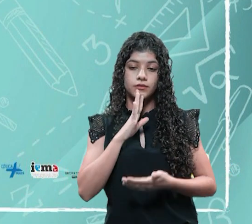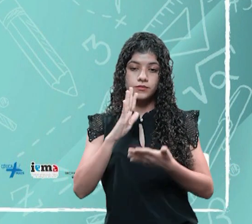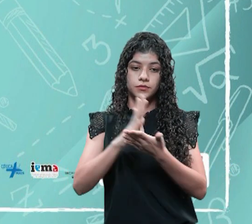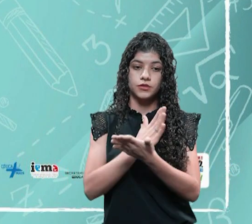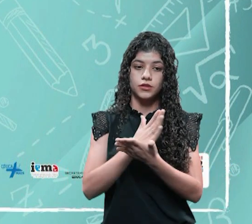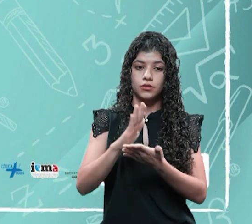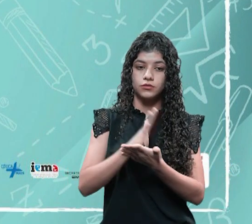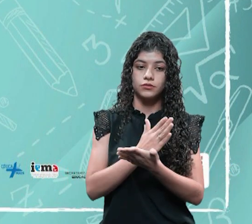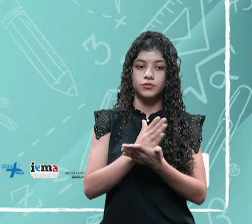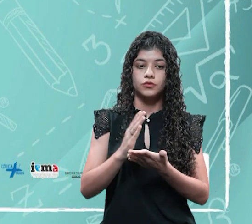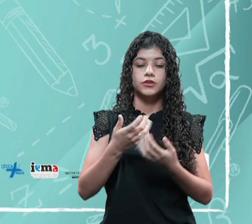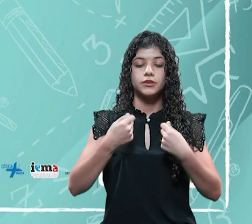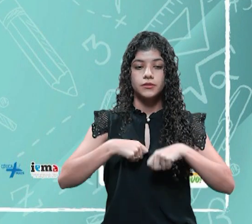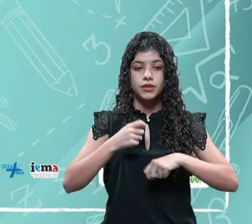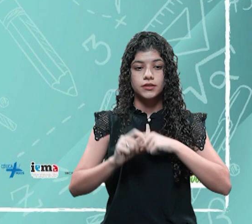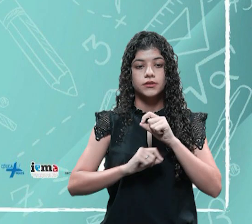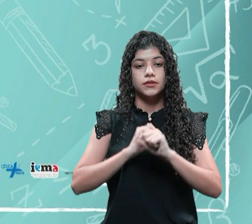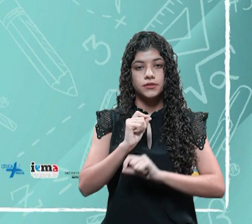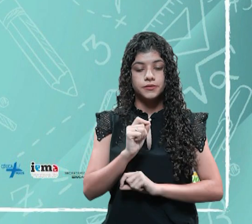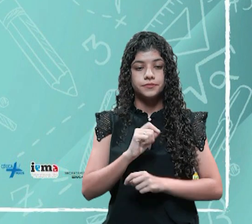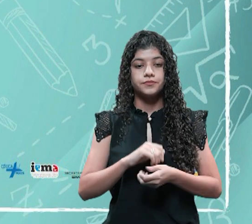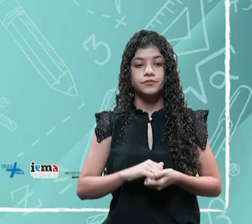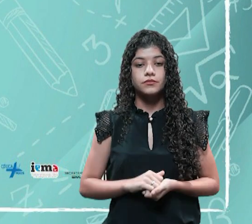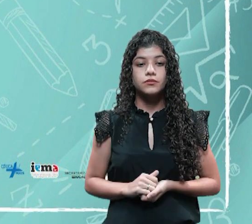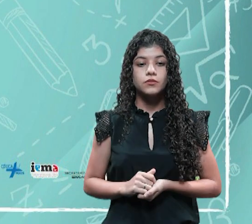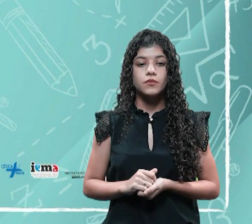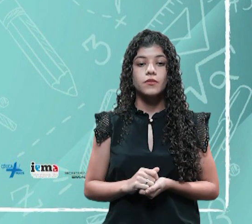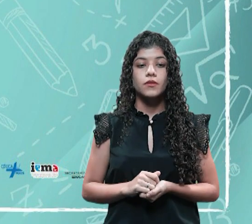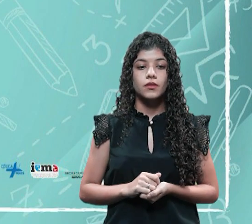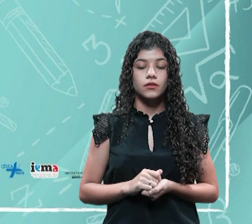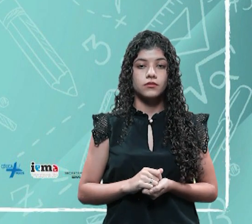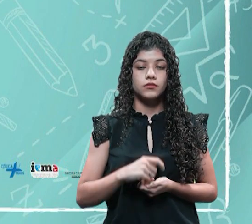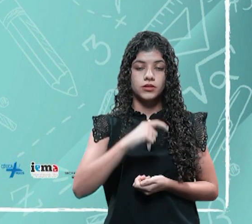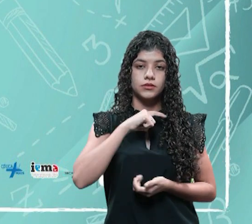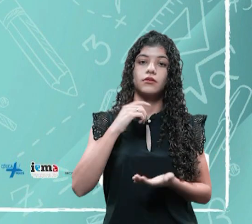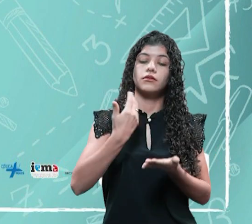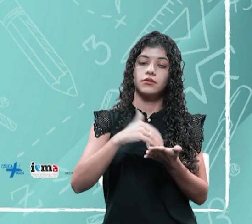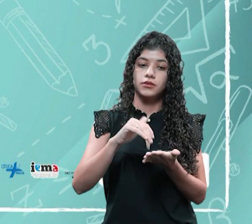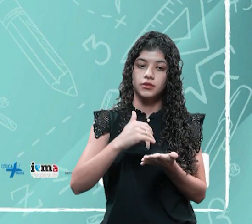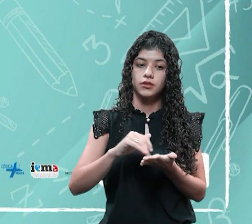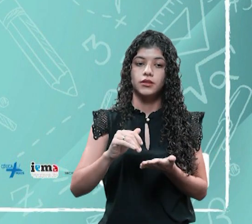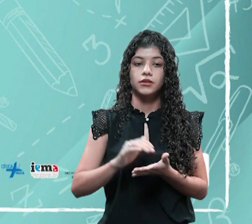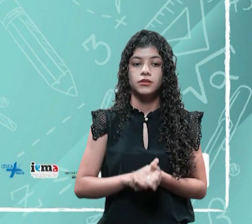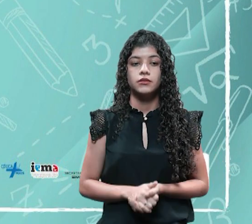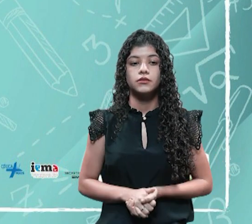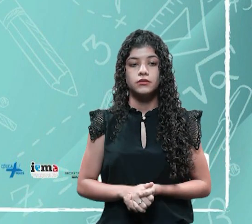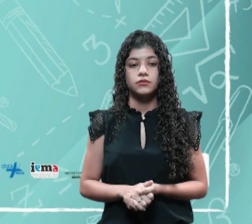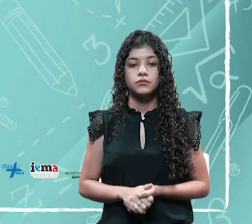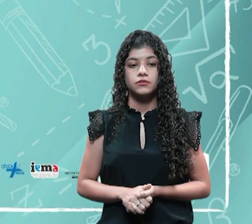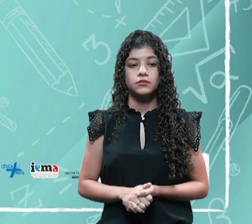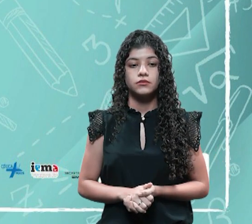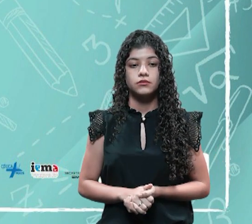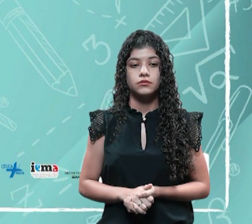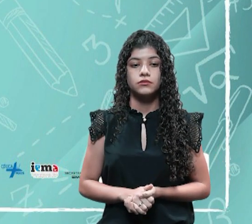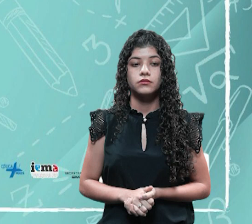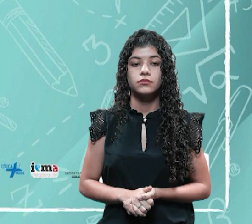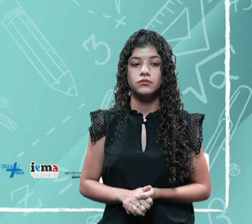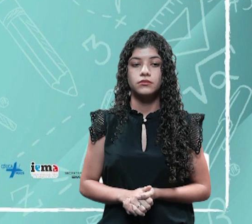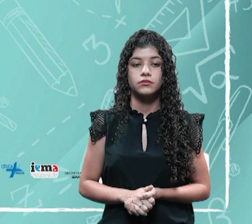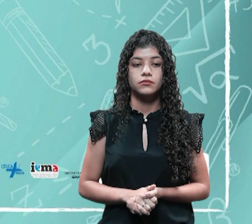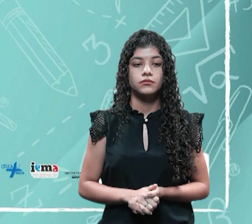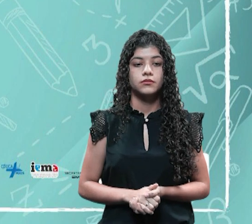conhecer alguns deles, alguns materiais necessários que tem que existir em uma secretaria, como alfinete e